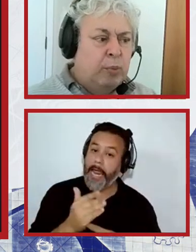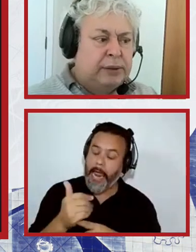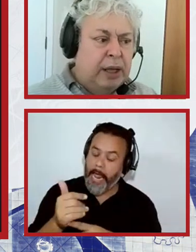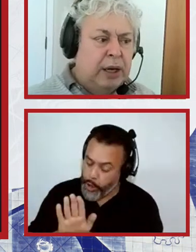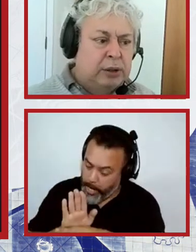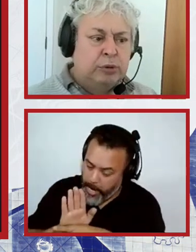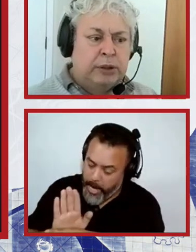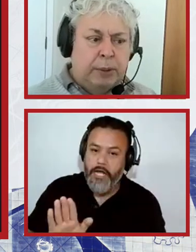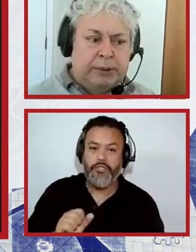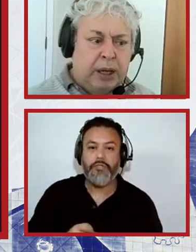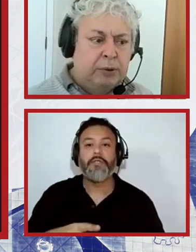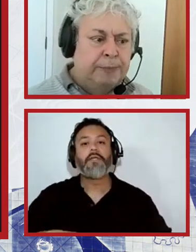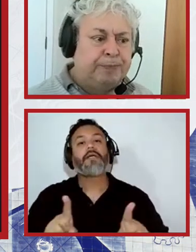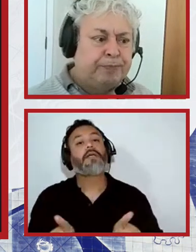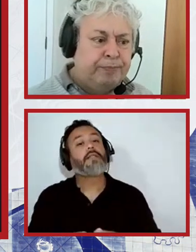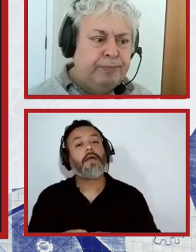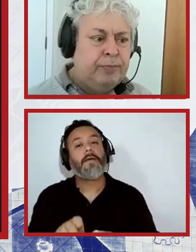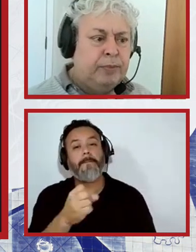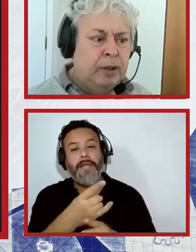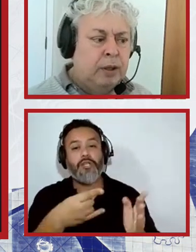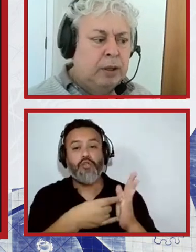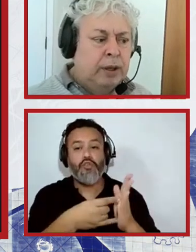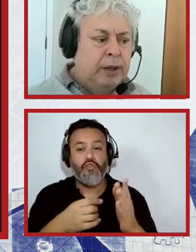já vem com uma tela tudo adaptado.